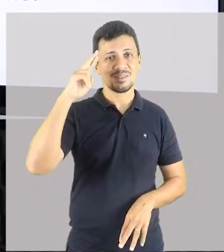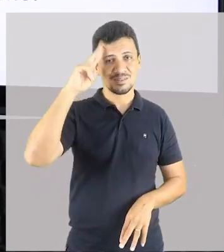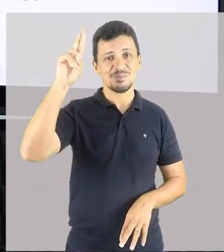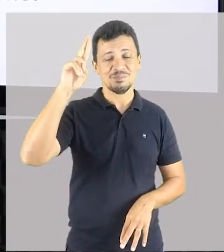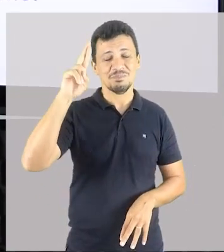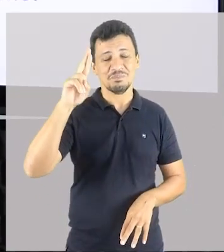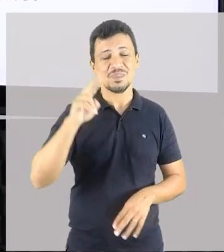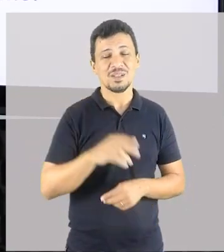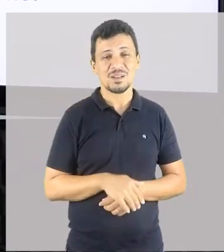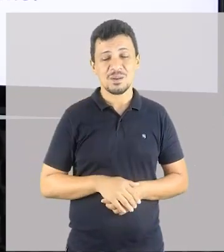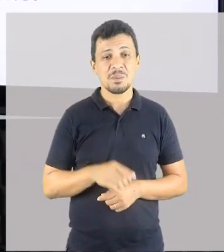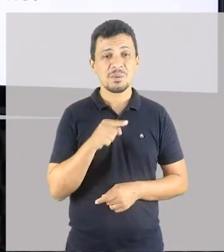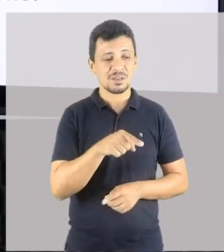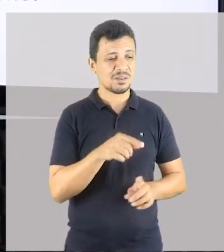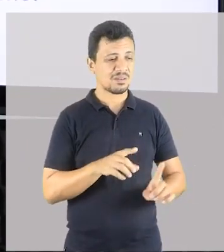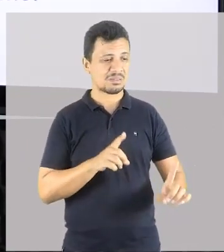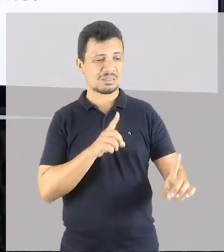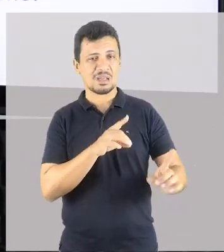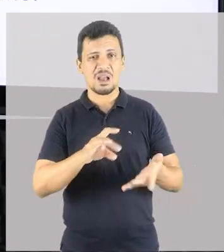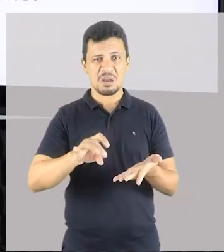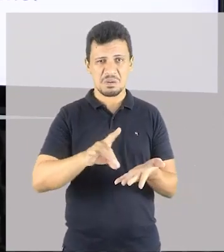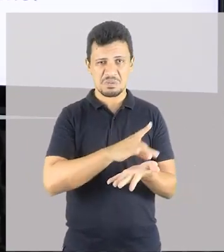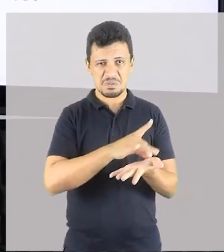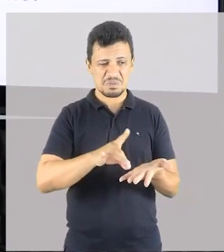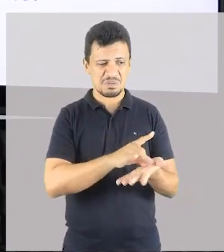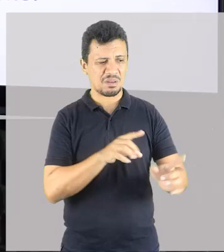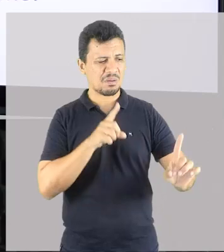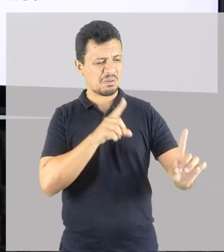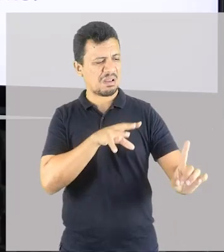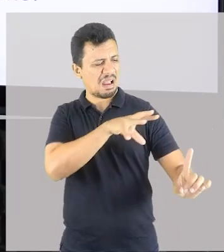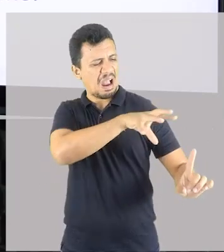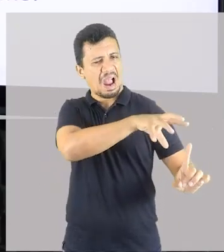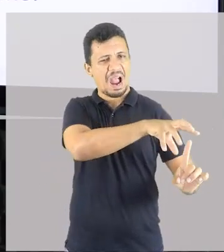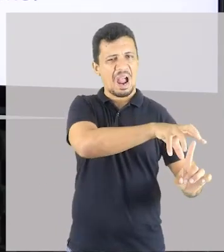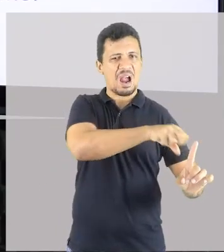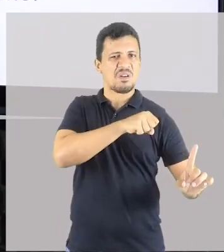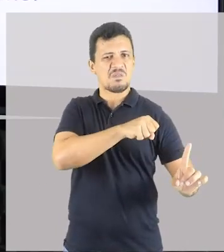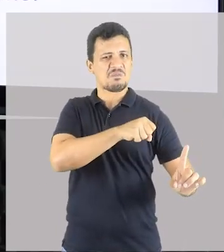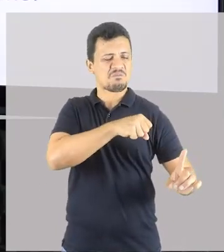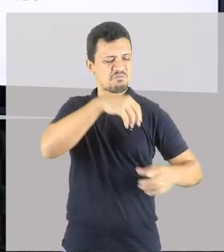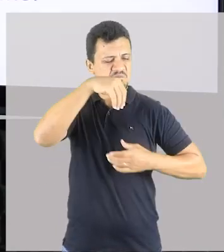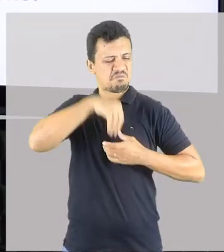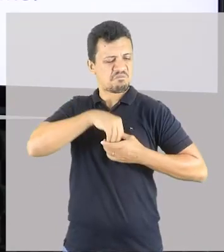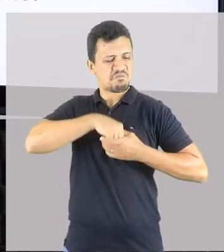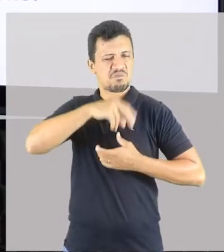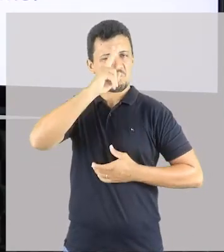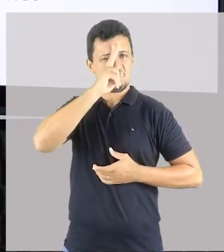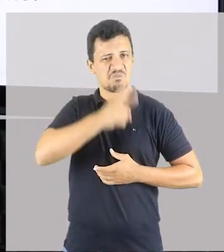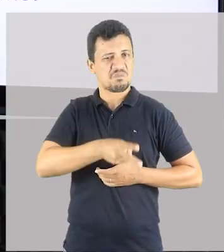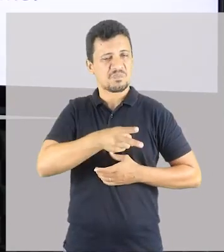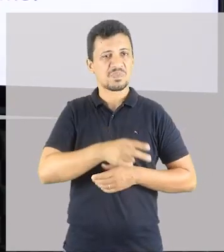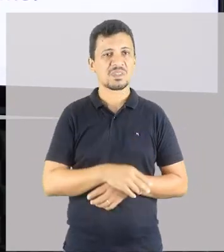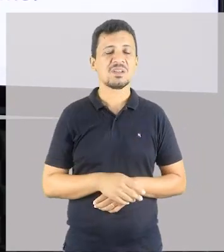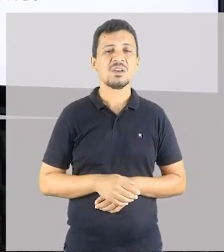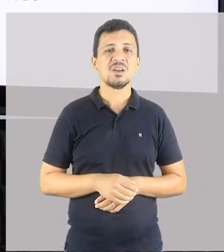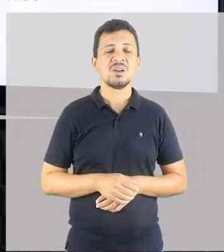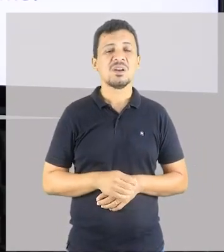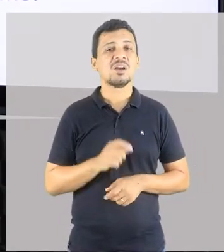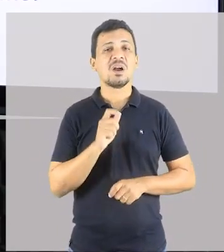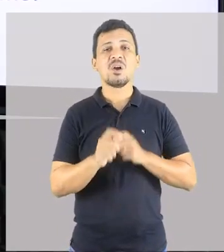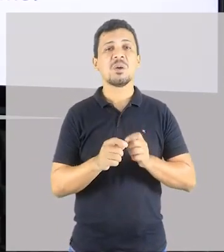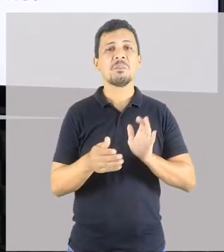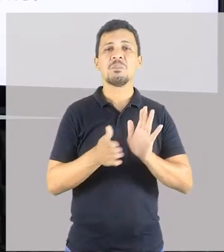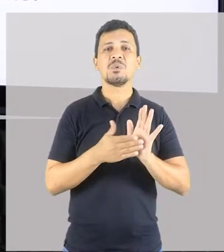né, em que devoravam seus inimigos para ali extrair a força. Né, Oswald de Andrade usa, né, propunha a